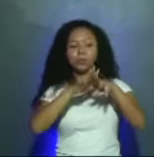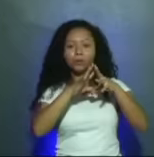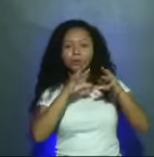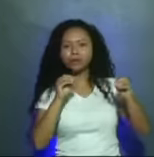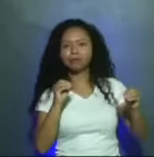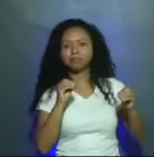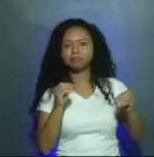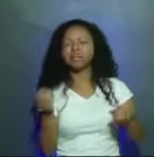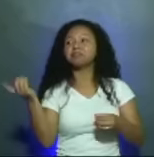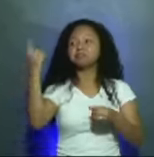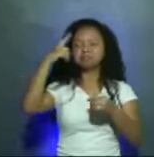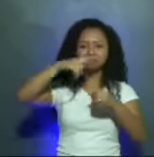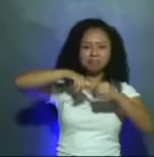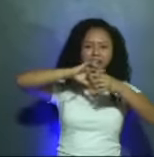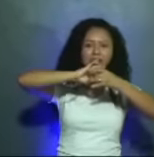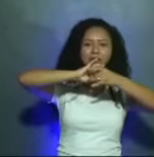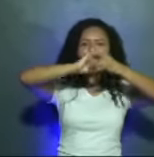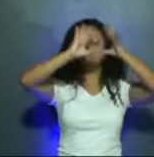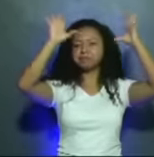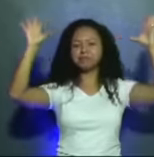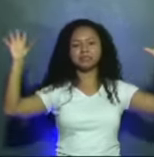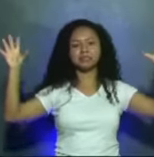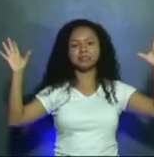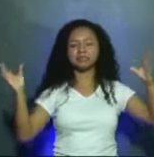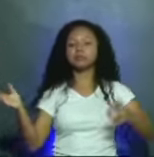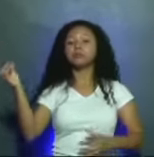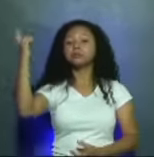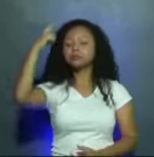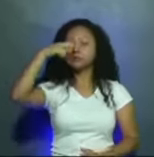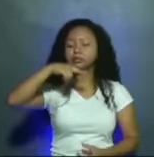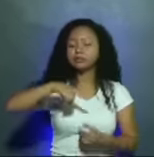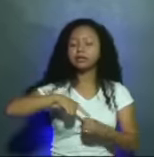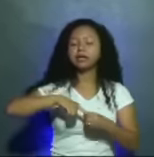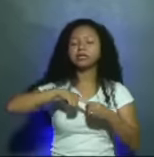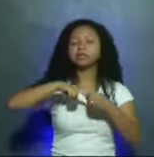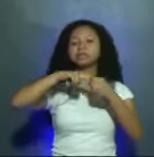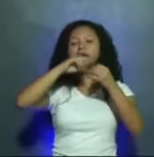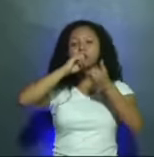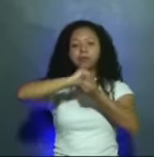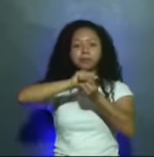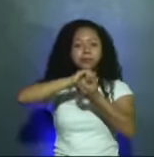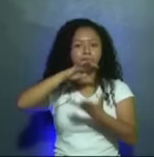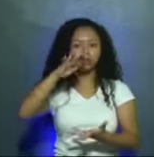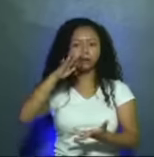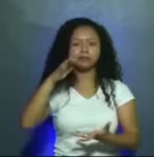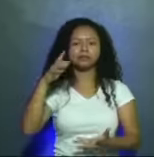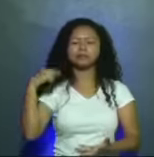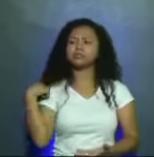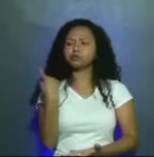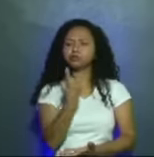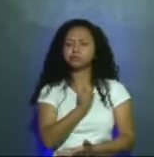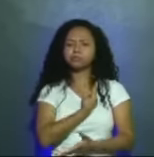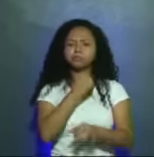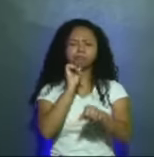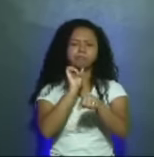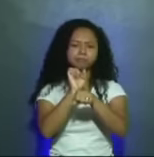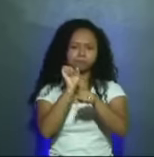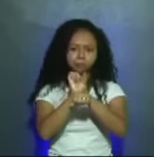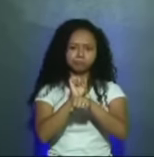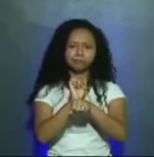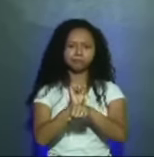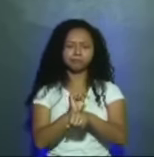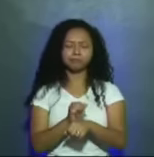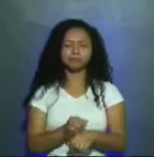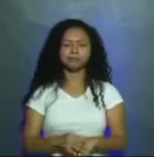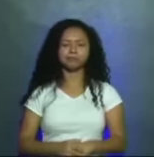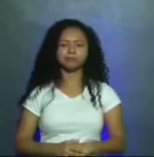nos traz a libertação, é o que nos traz o milagre que nós tanto estamos esperando. Aí